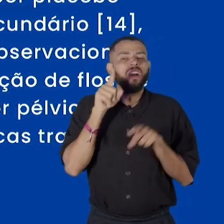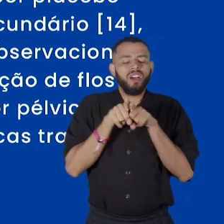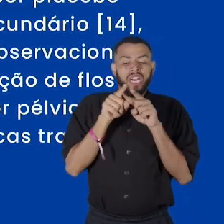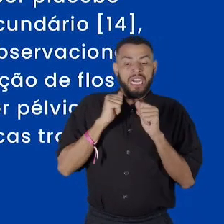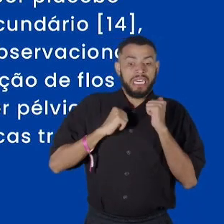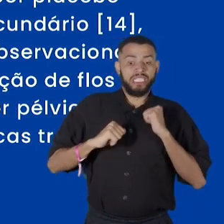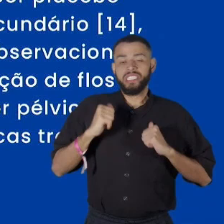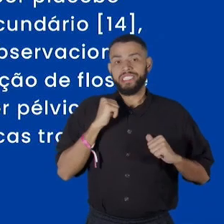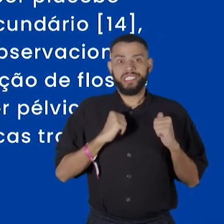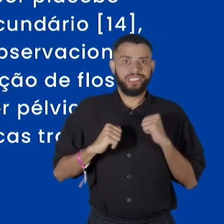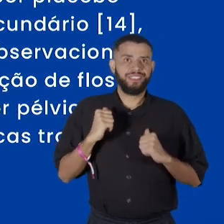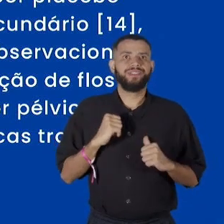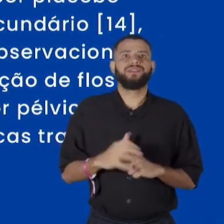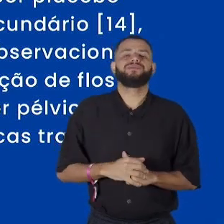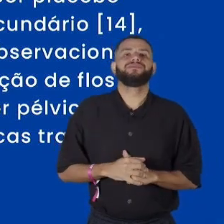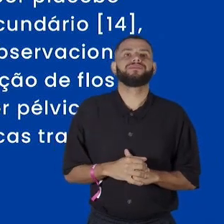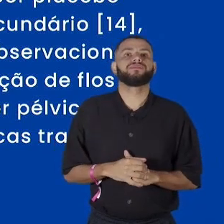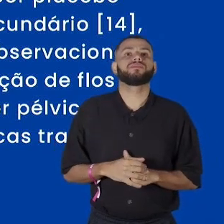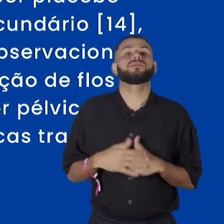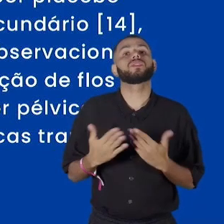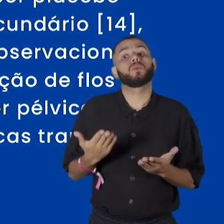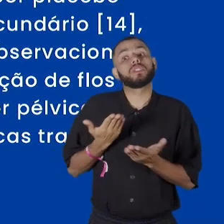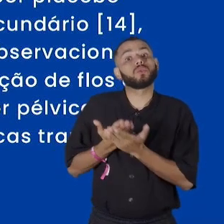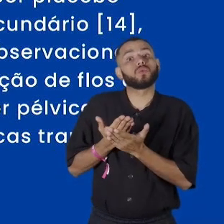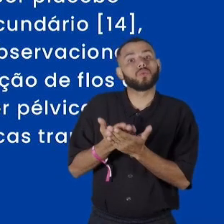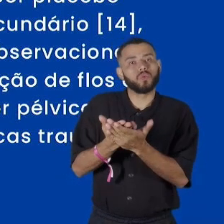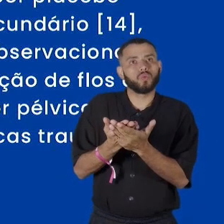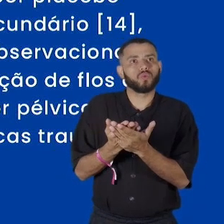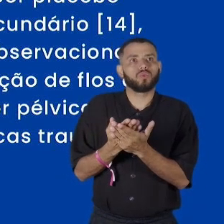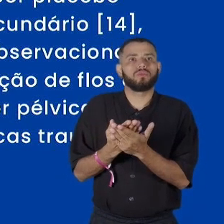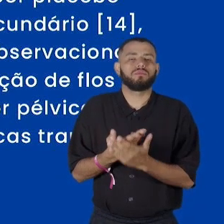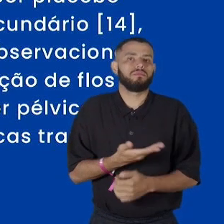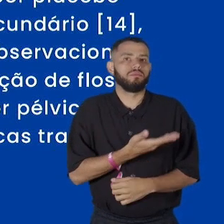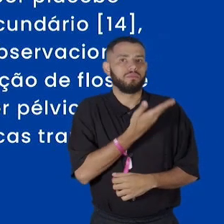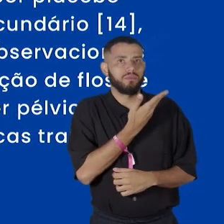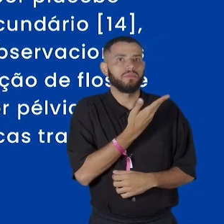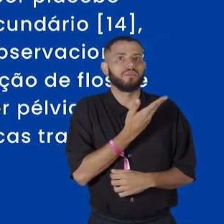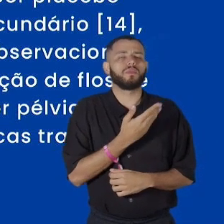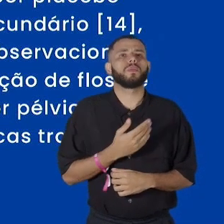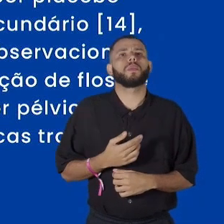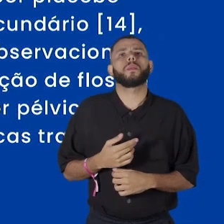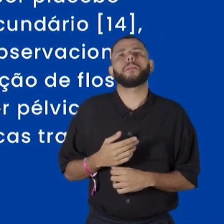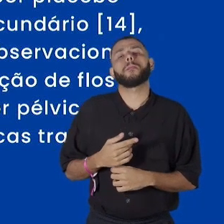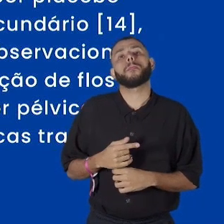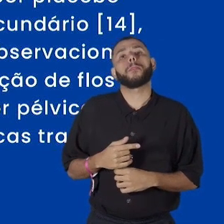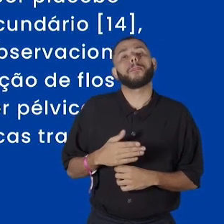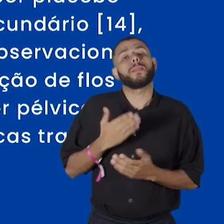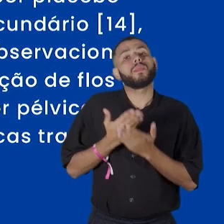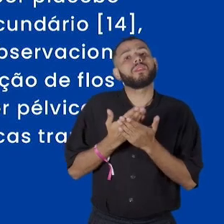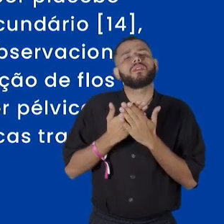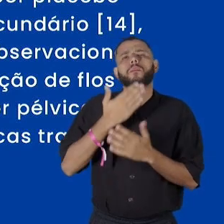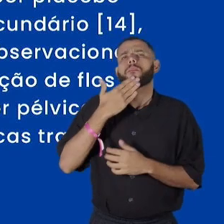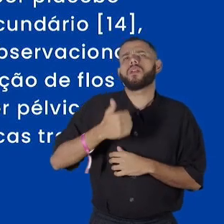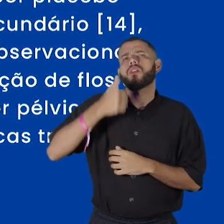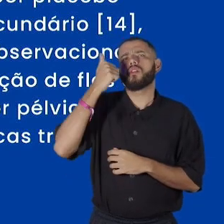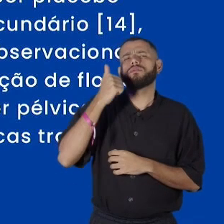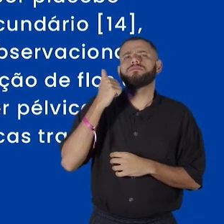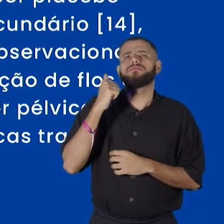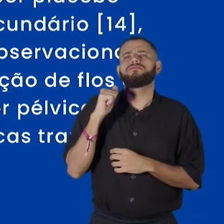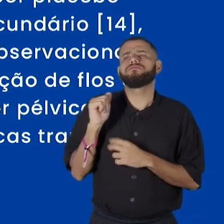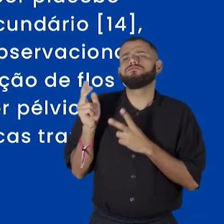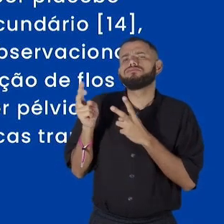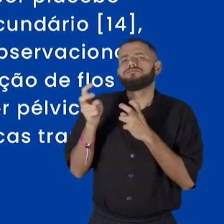ansiedade. Além desses estudos aqui randomizados, numerosos estudos